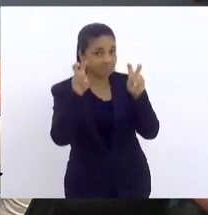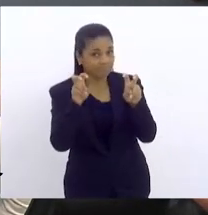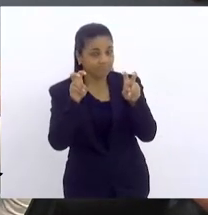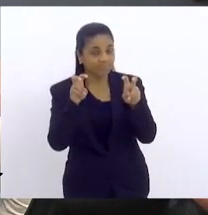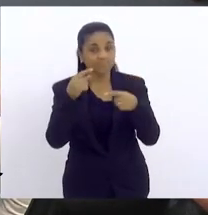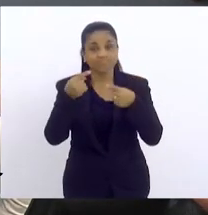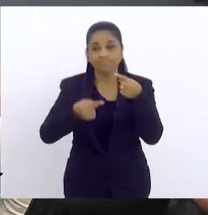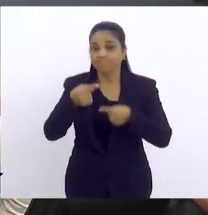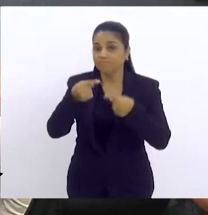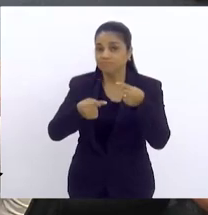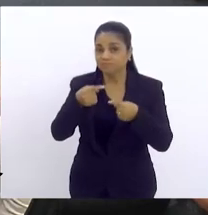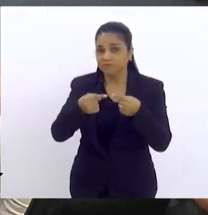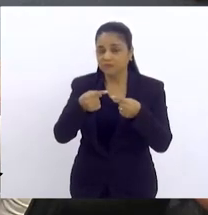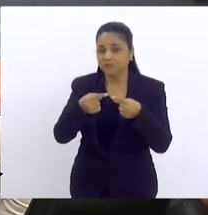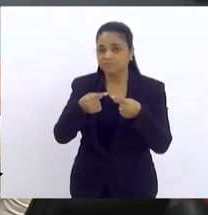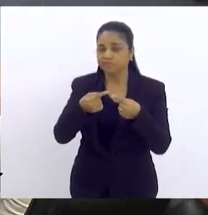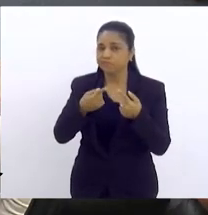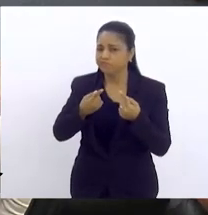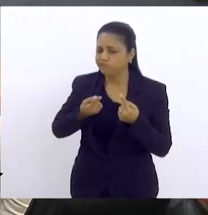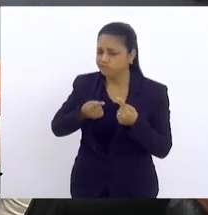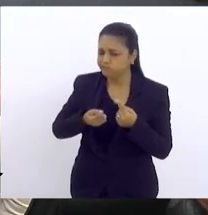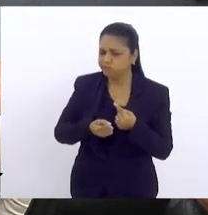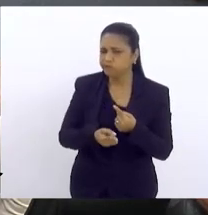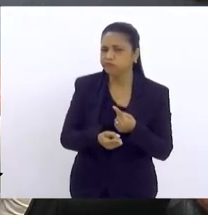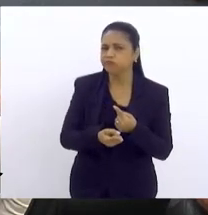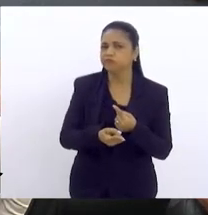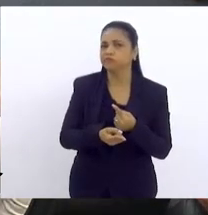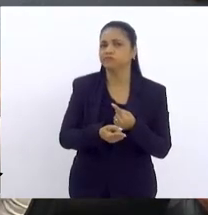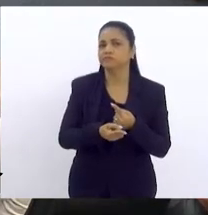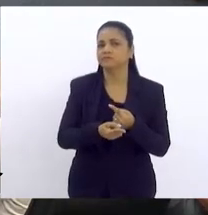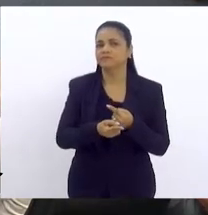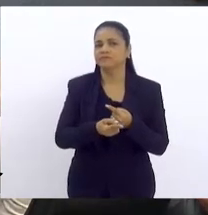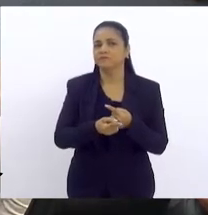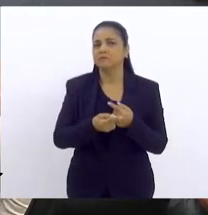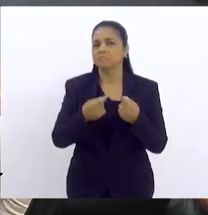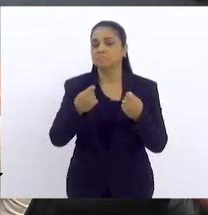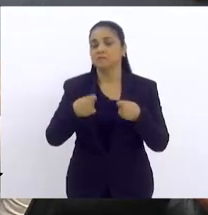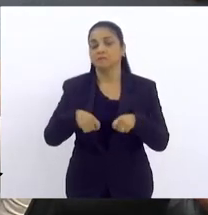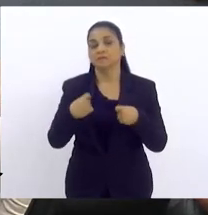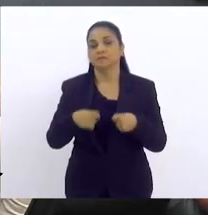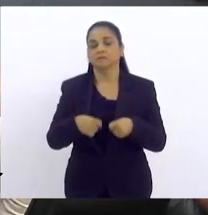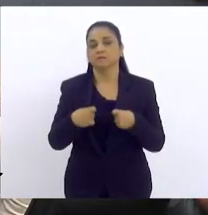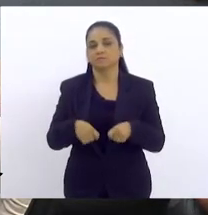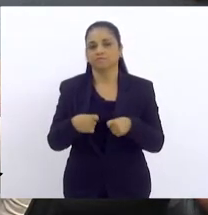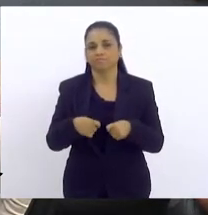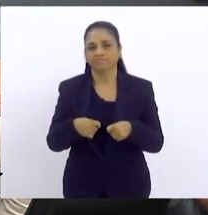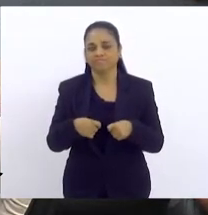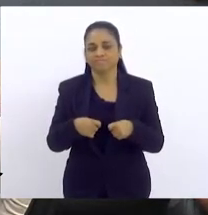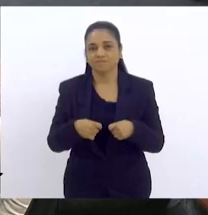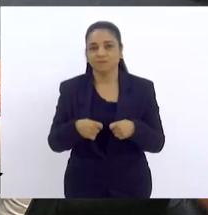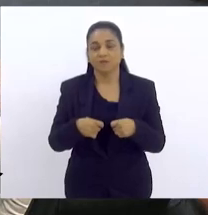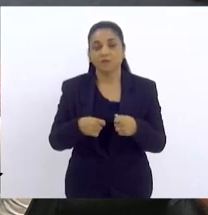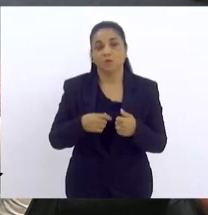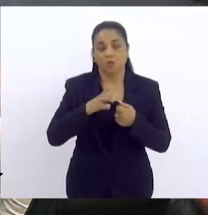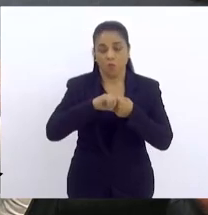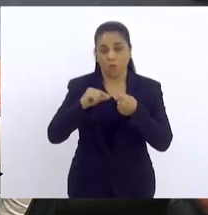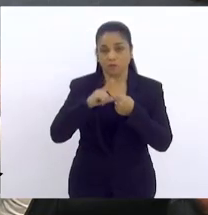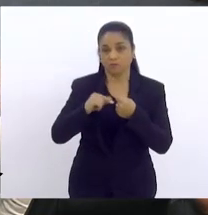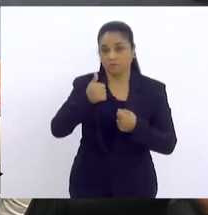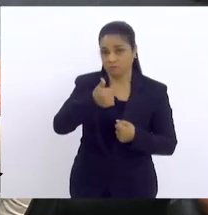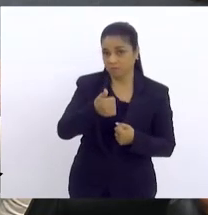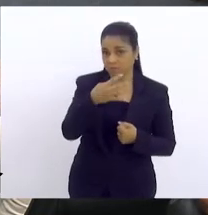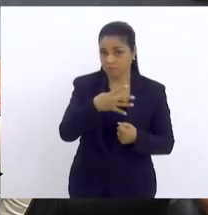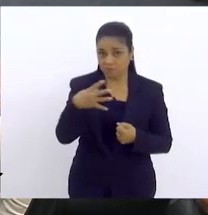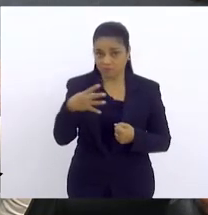a profundidade que se faz necessário porque o Artigo 144 da Constituição Federal